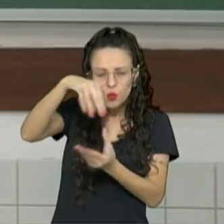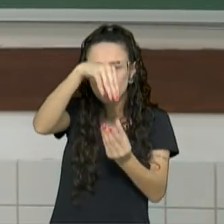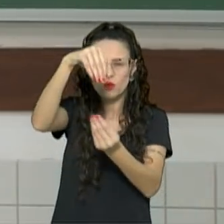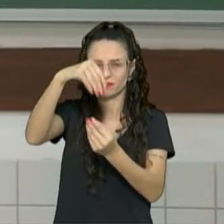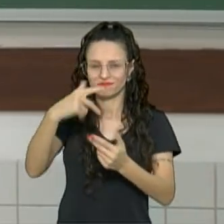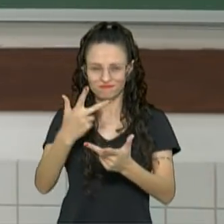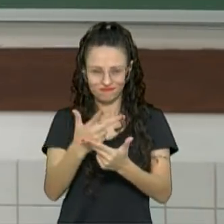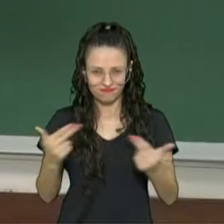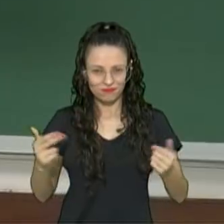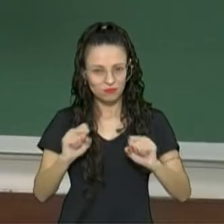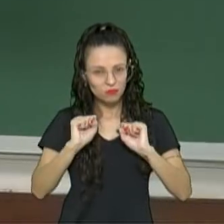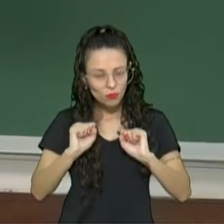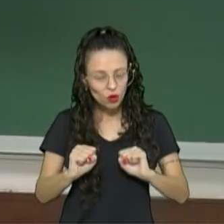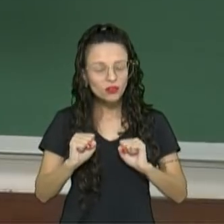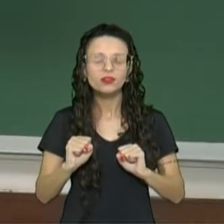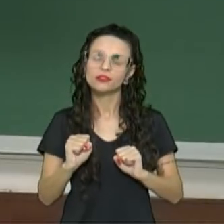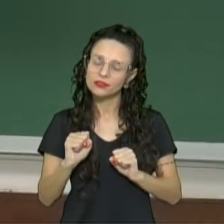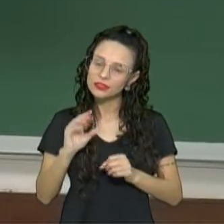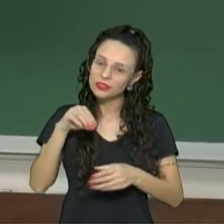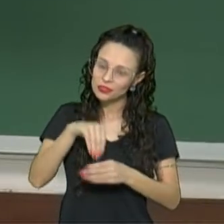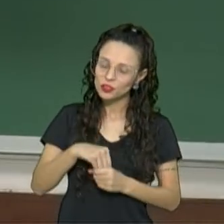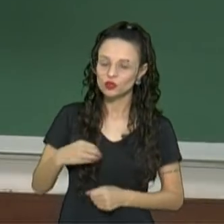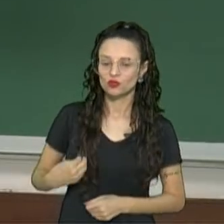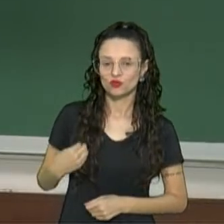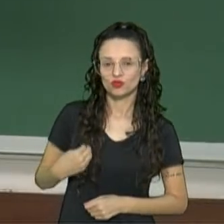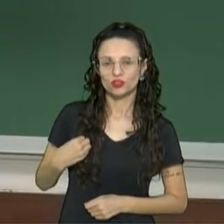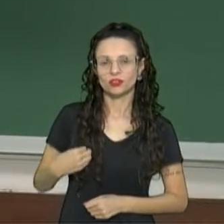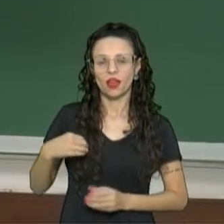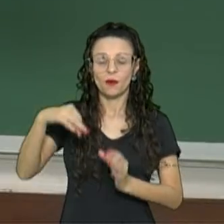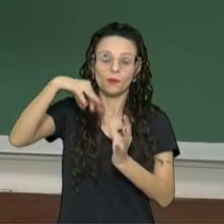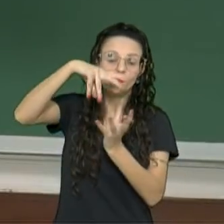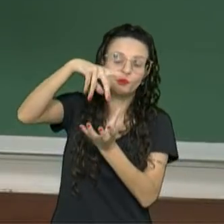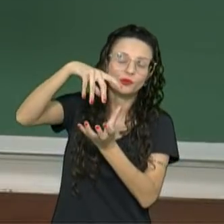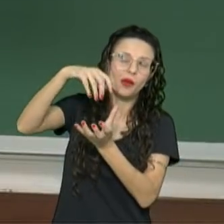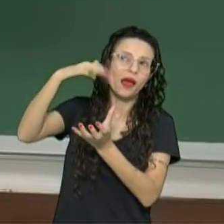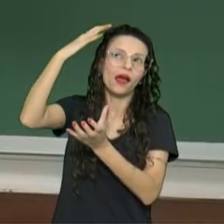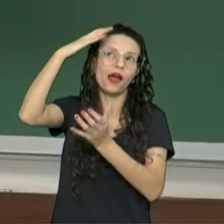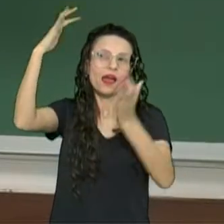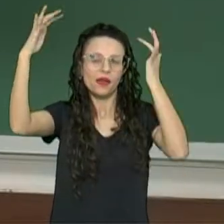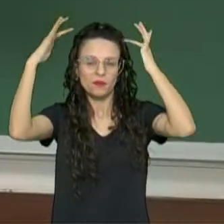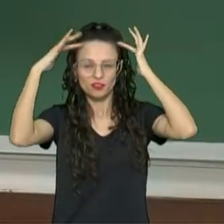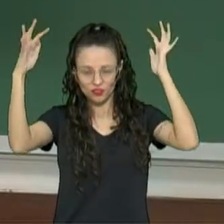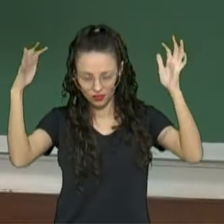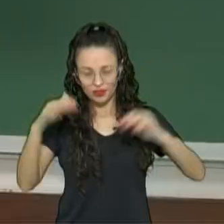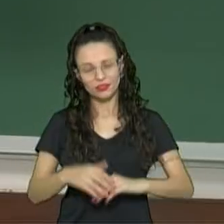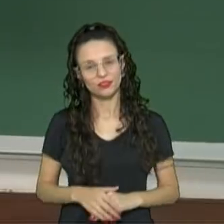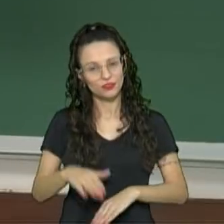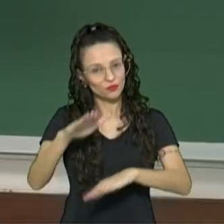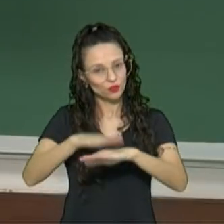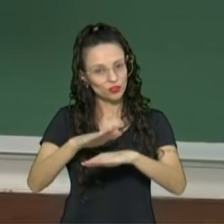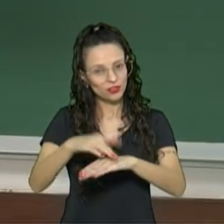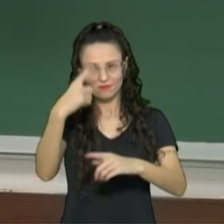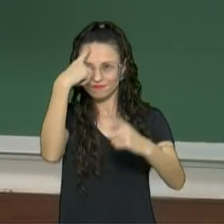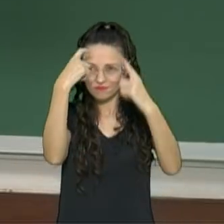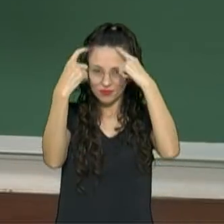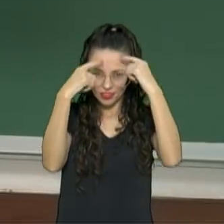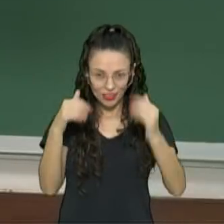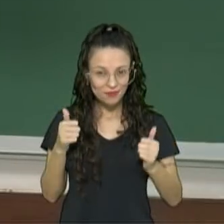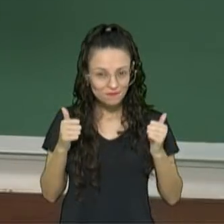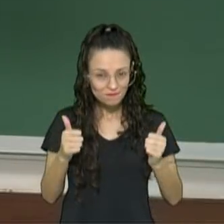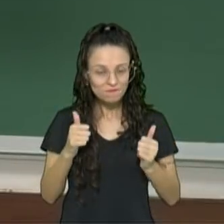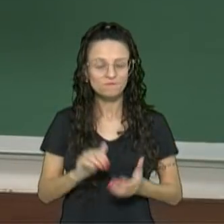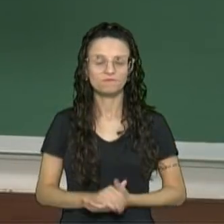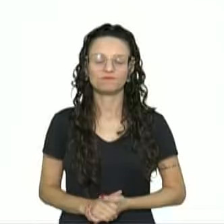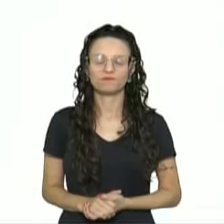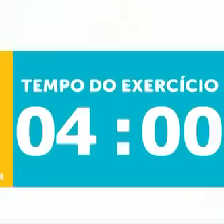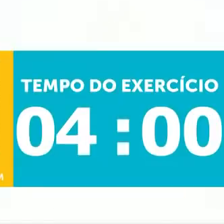realidade, mas que podem existir, né, no mundo imaginário, no pensamento. Então, criem, tá bom? Até daqui a